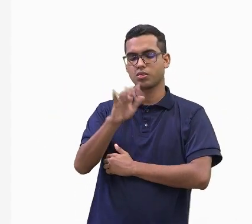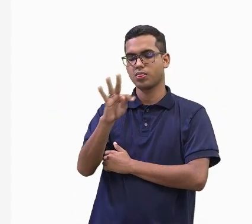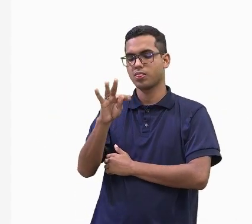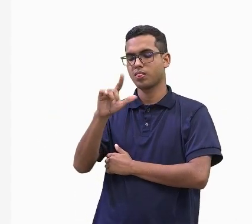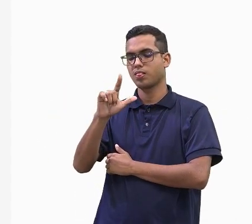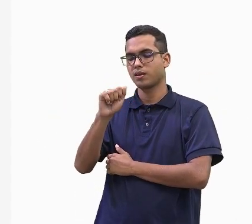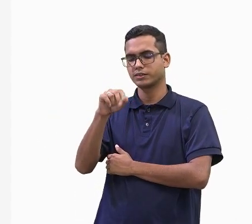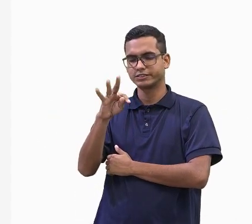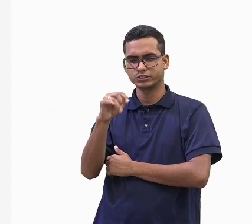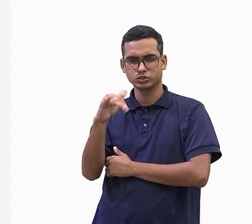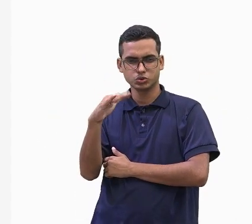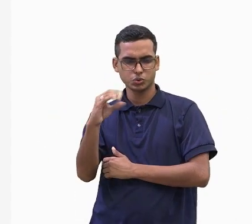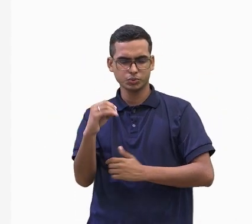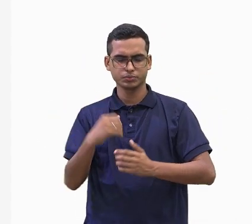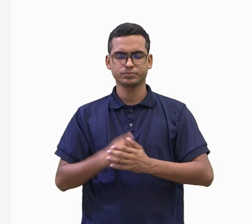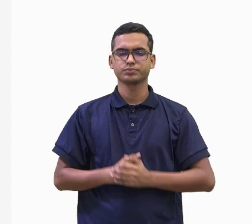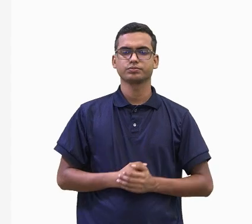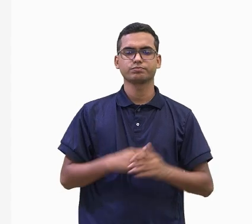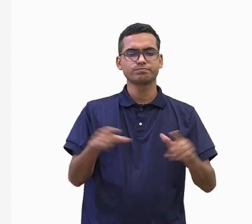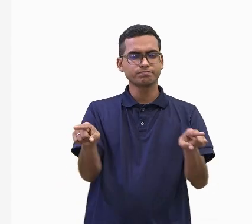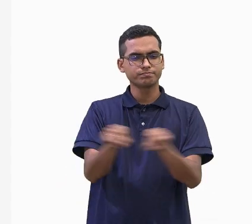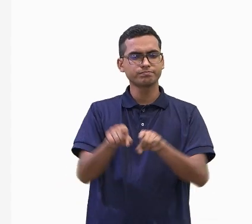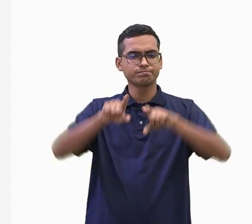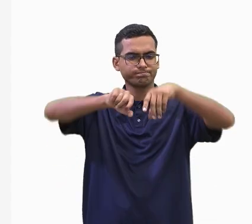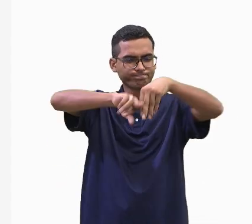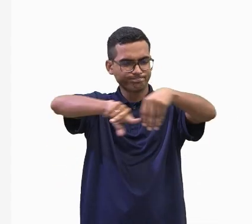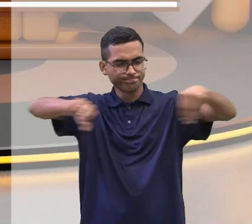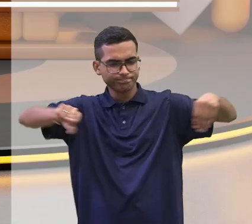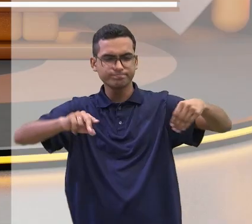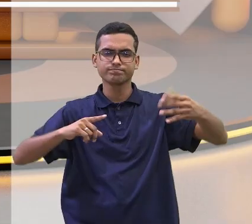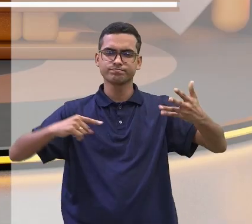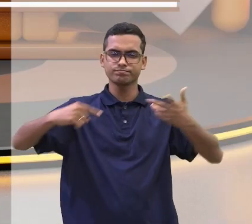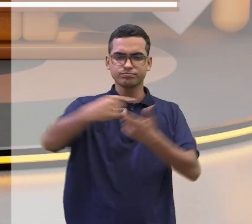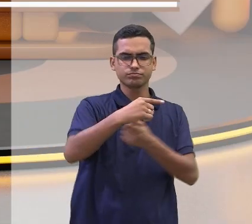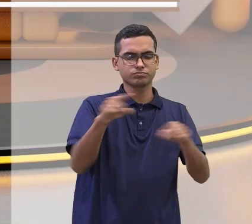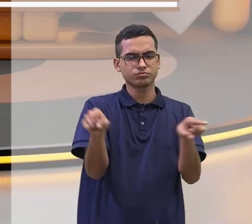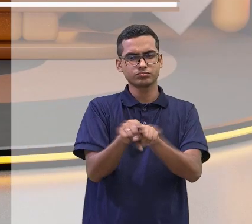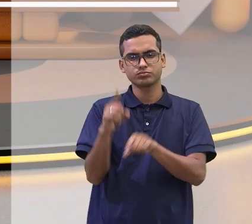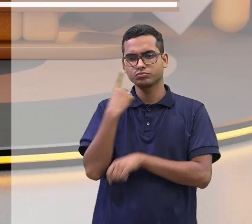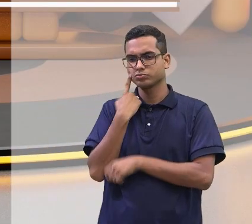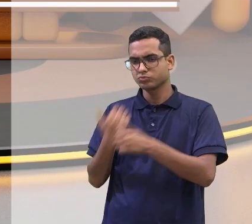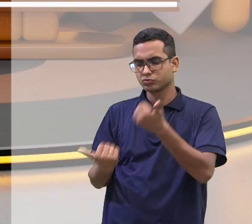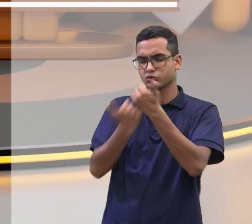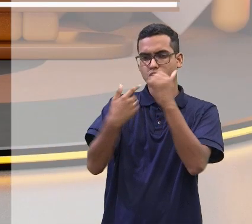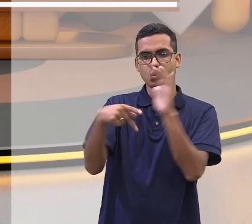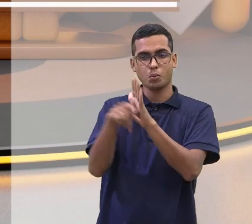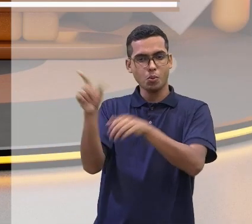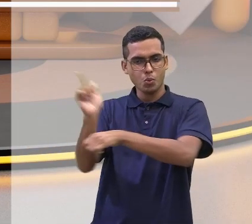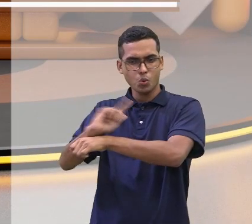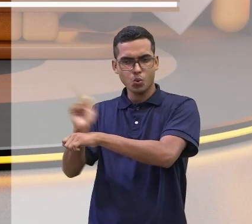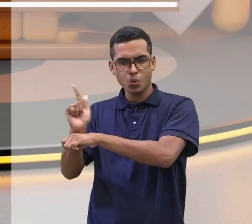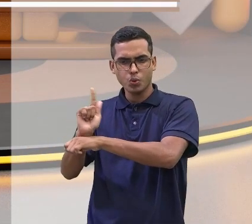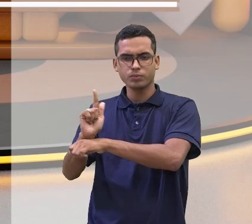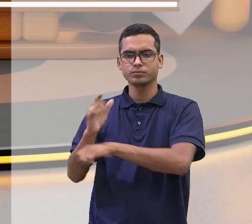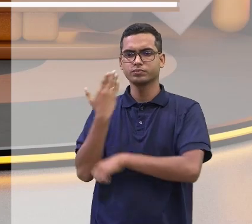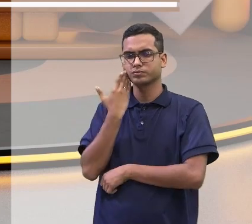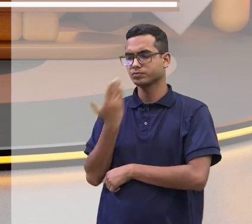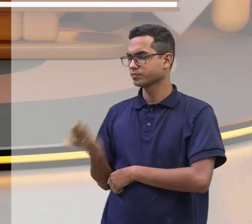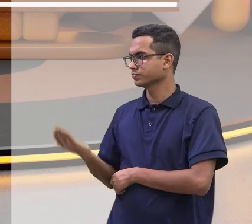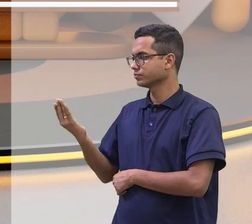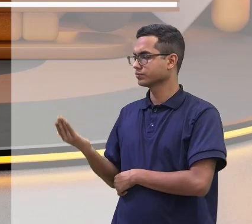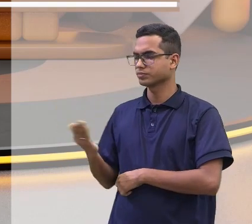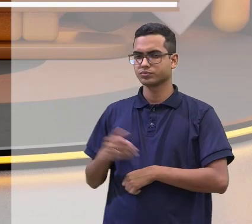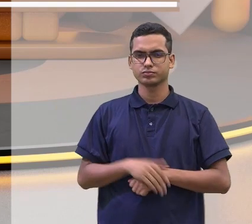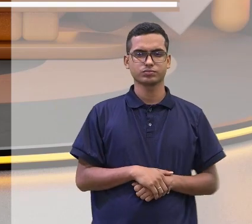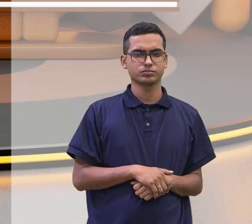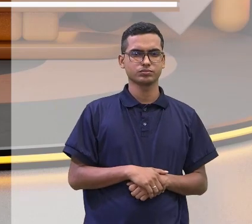E agora eu vou trazer para vocês novamente, com o auxílio do Google Earth, aqui para vocês localizarem em